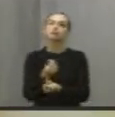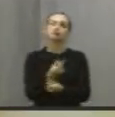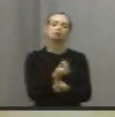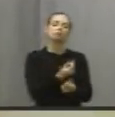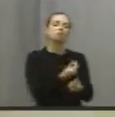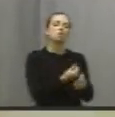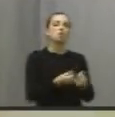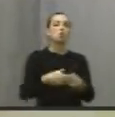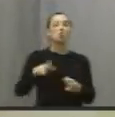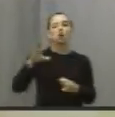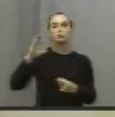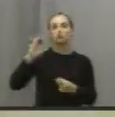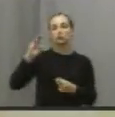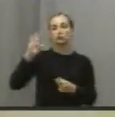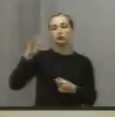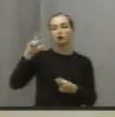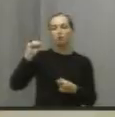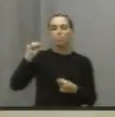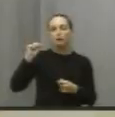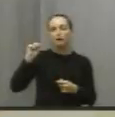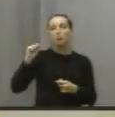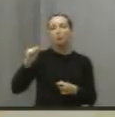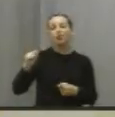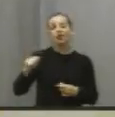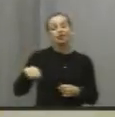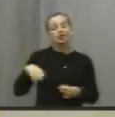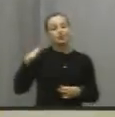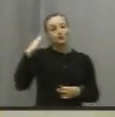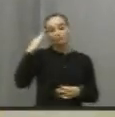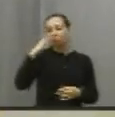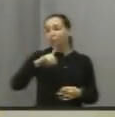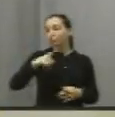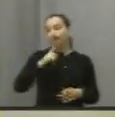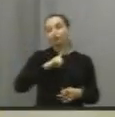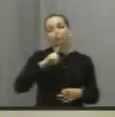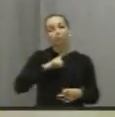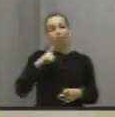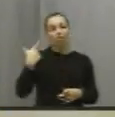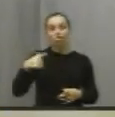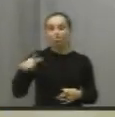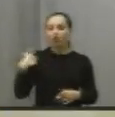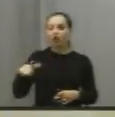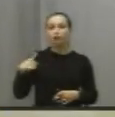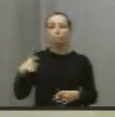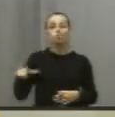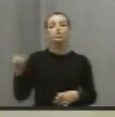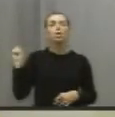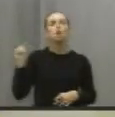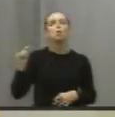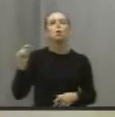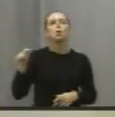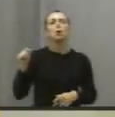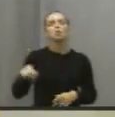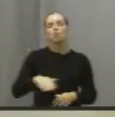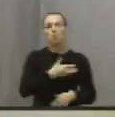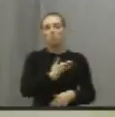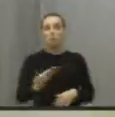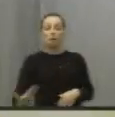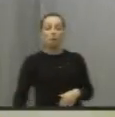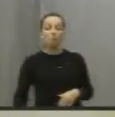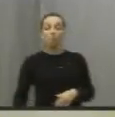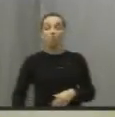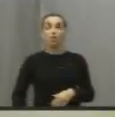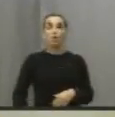e não consegue ter um indicador claro sobre como é que Mais um minuto. Como é que o governo municipal